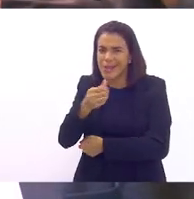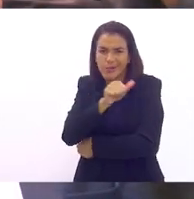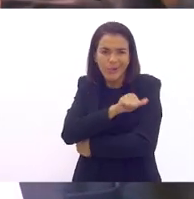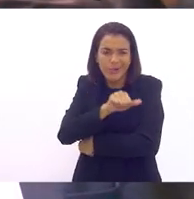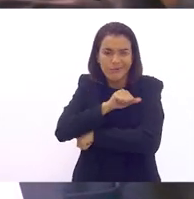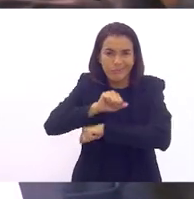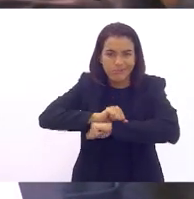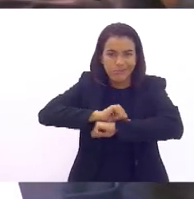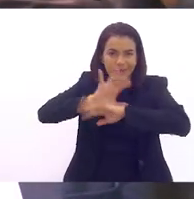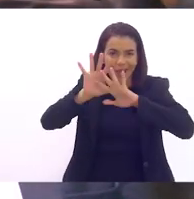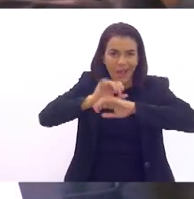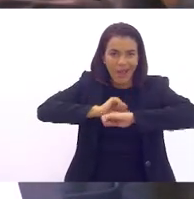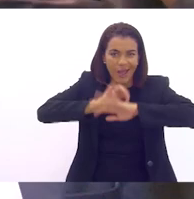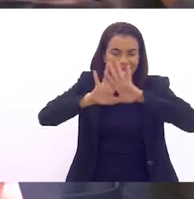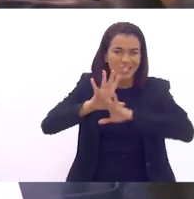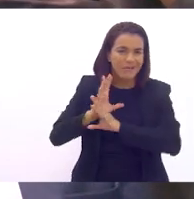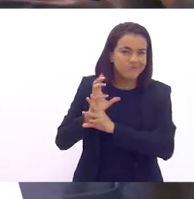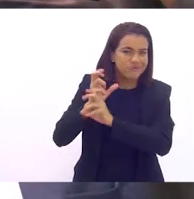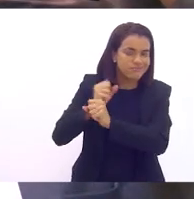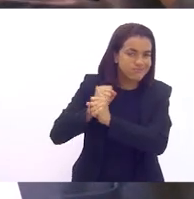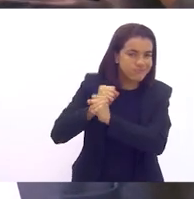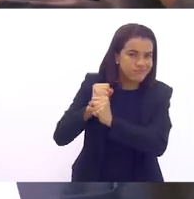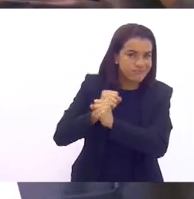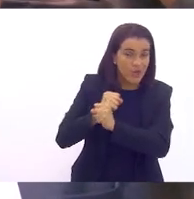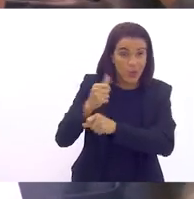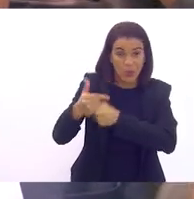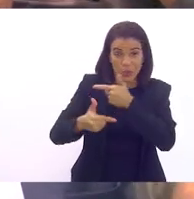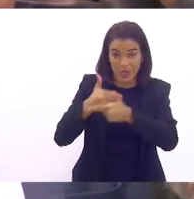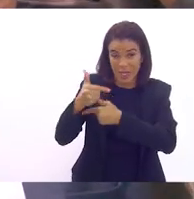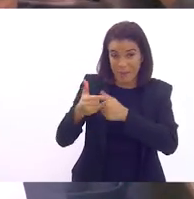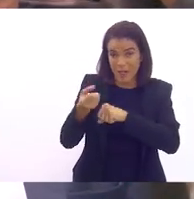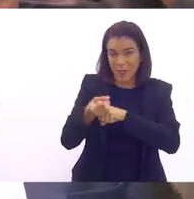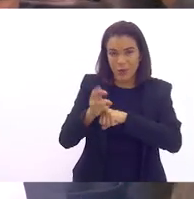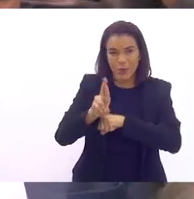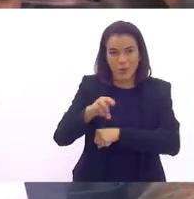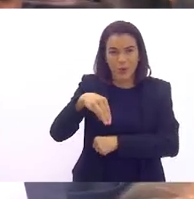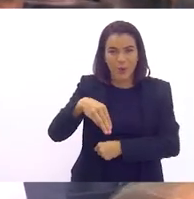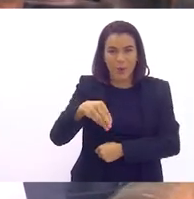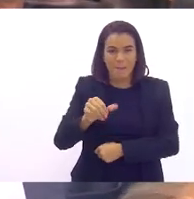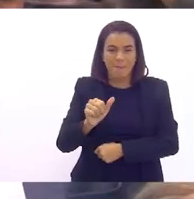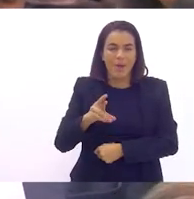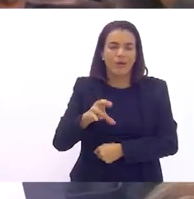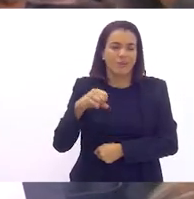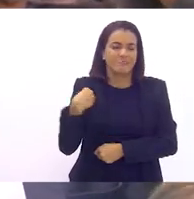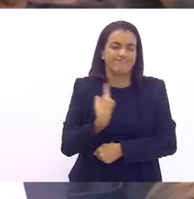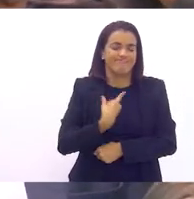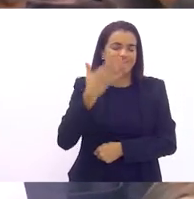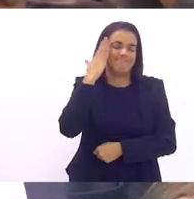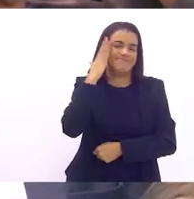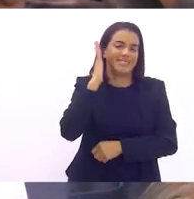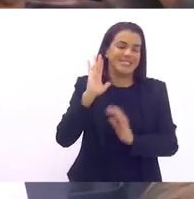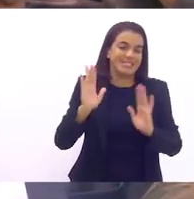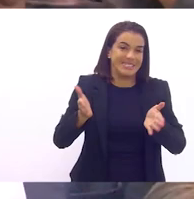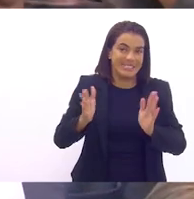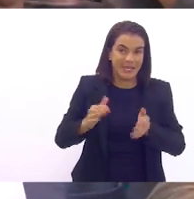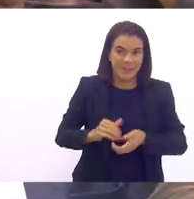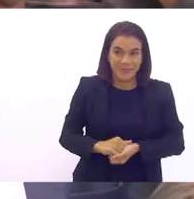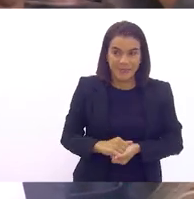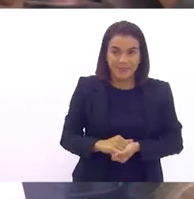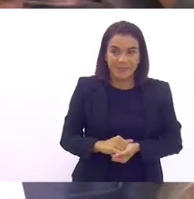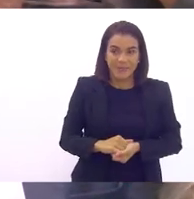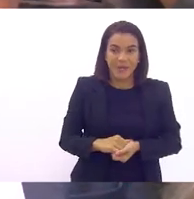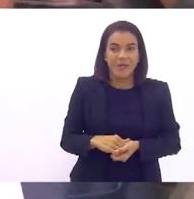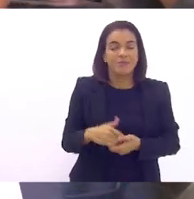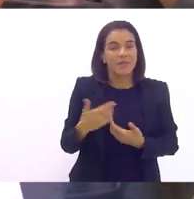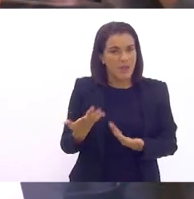Claras são Claras há muito tempo só pelo trabalho do do Mauro a gente já sabe isso há muito tempo mas eh acho que tem